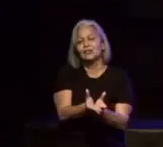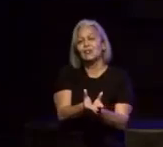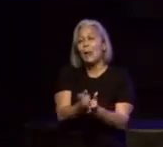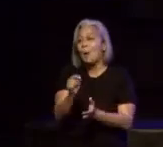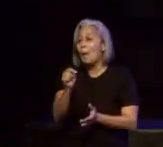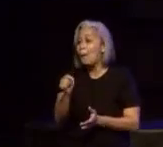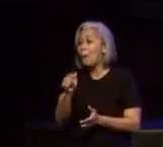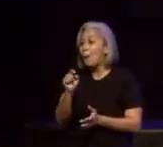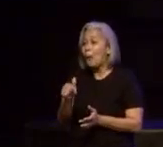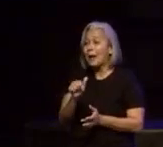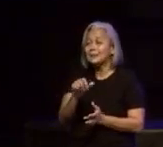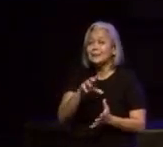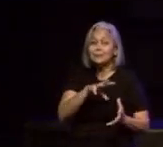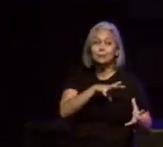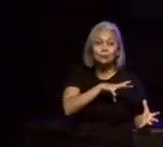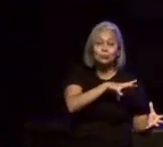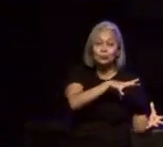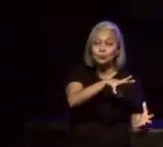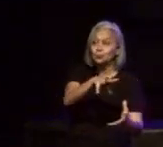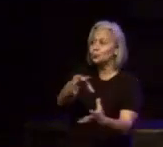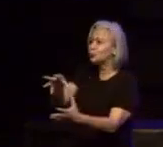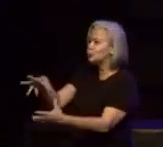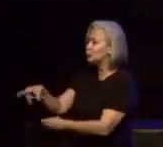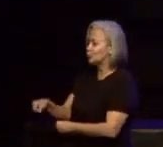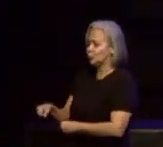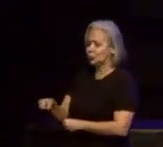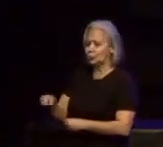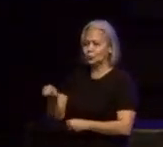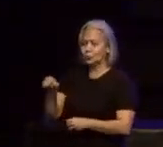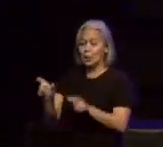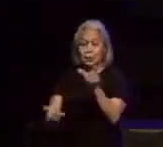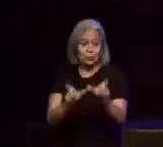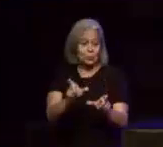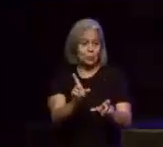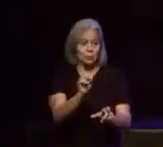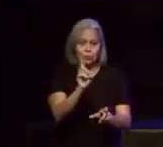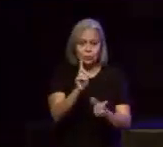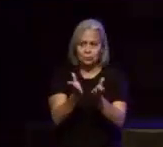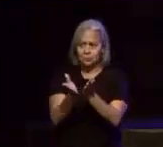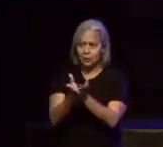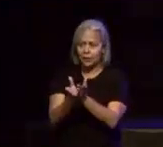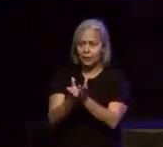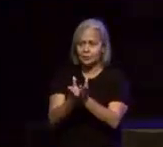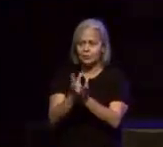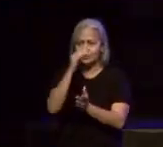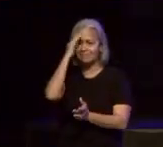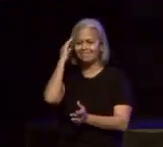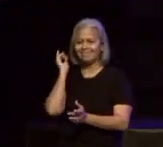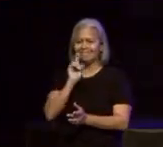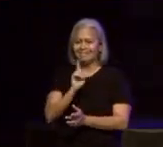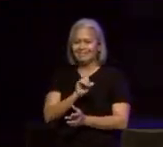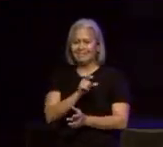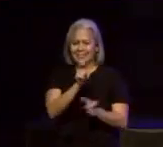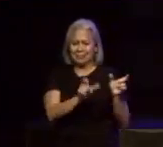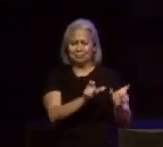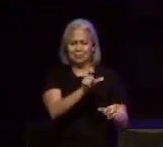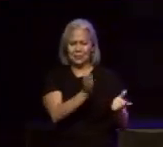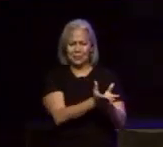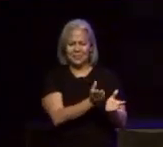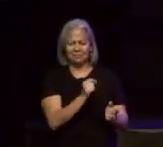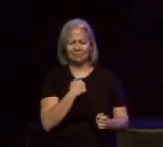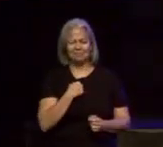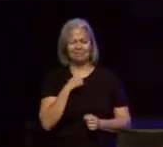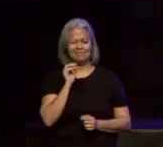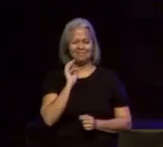quase universal para pessoas que não seguem a Jesus. No mundo inteiro, parece que essa premissa